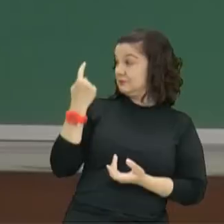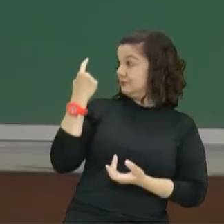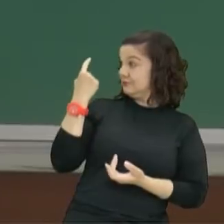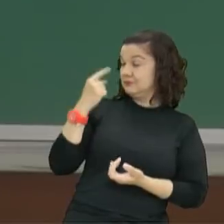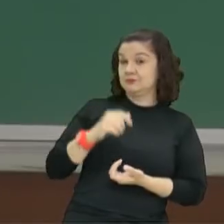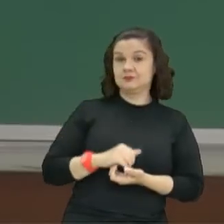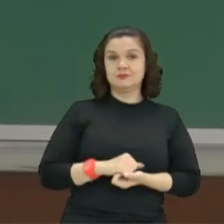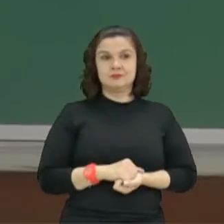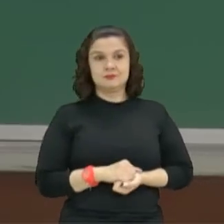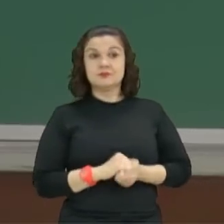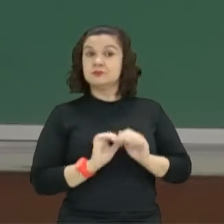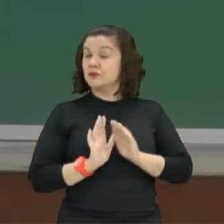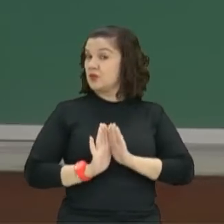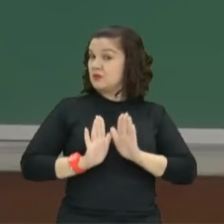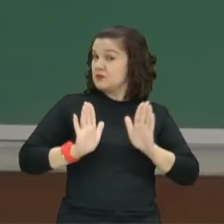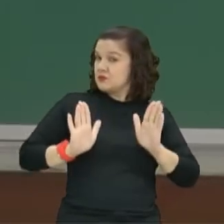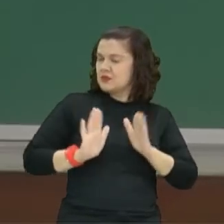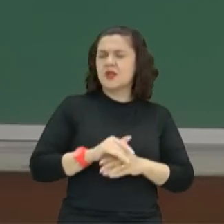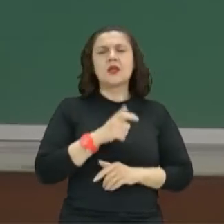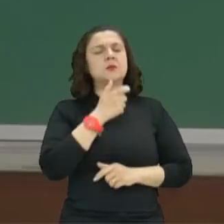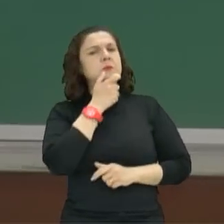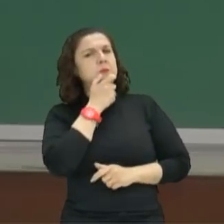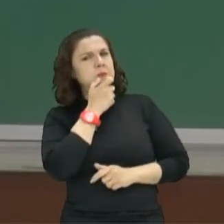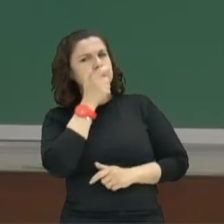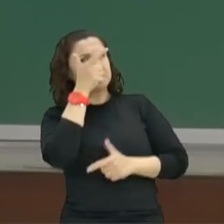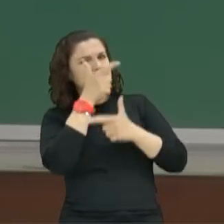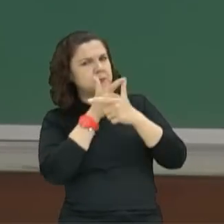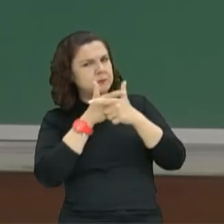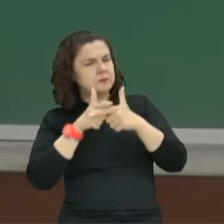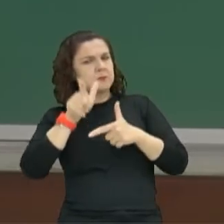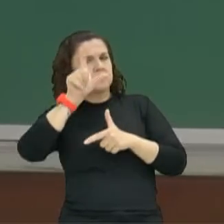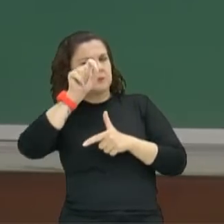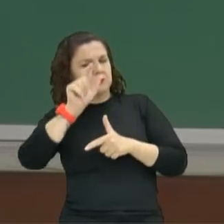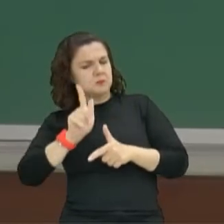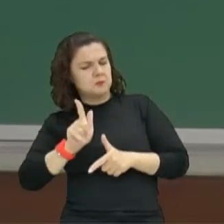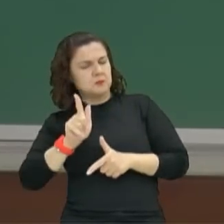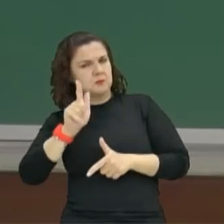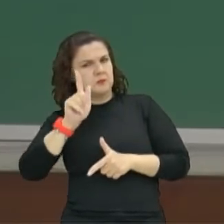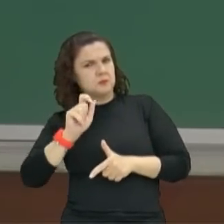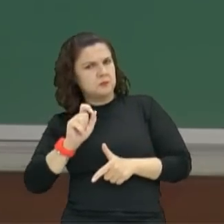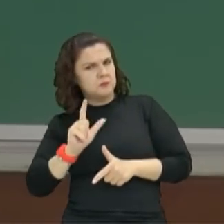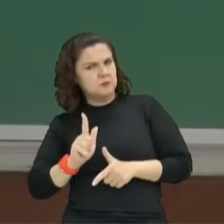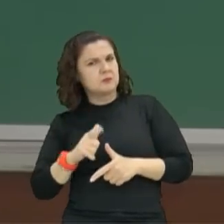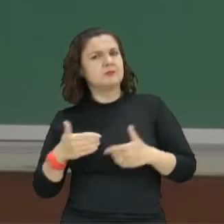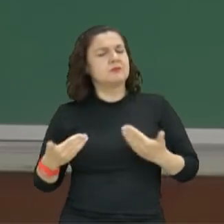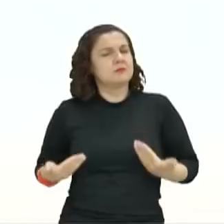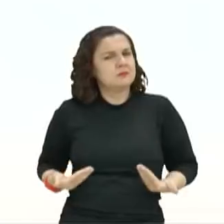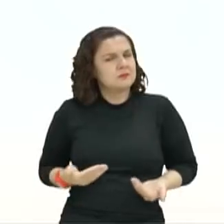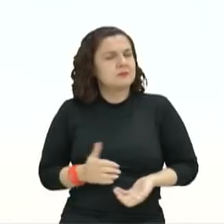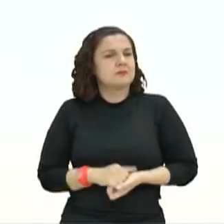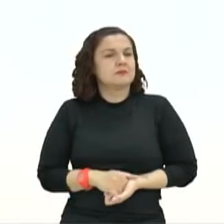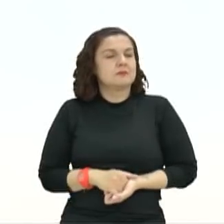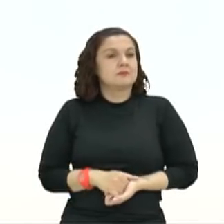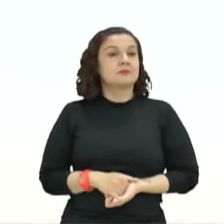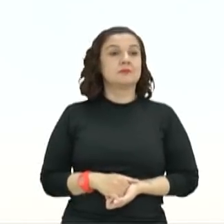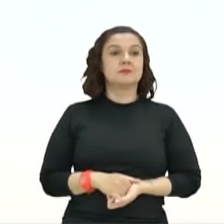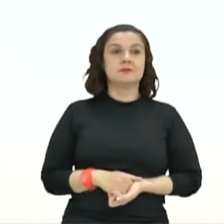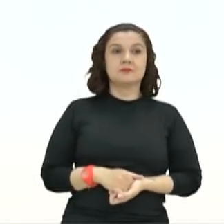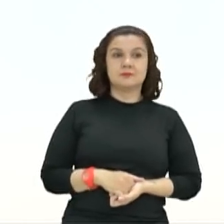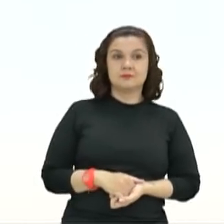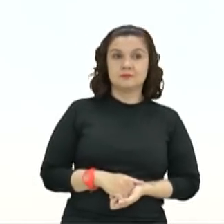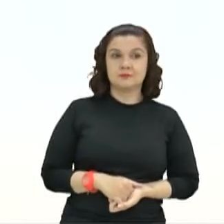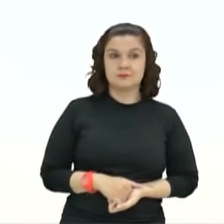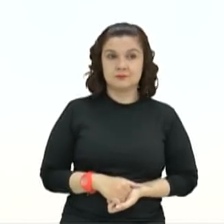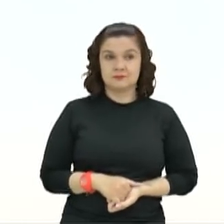sobre log de 2. Divisão entre logaritmos. Tá, e agora? Veja, o que que eu tenho